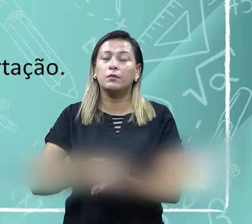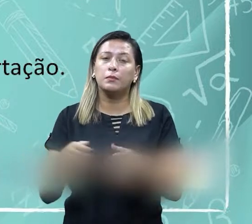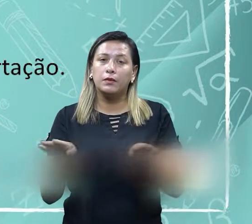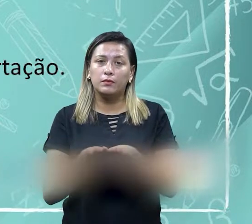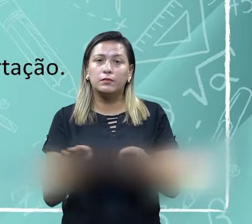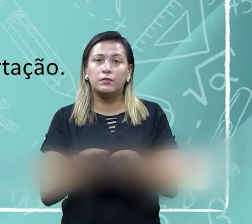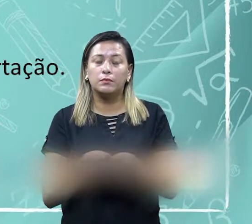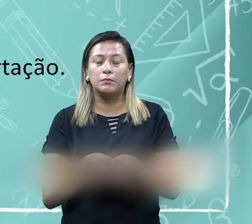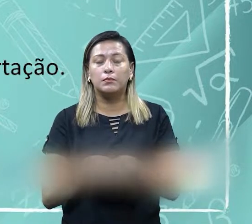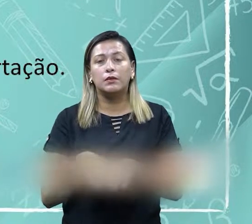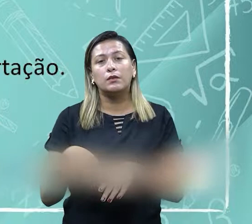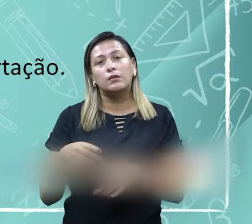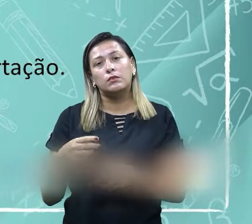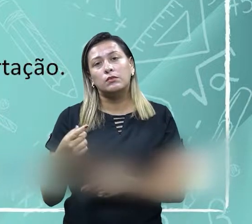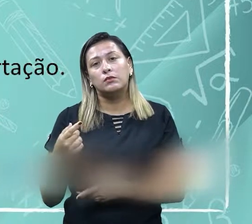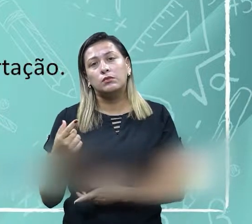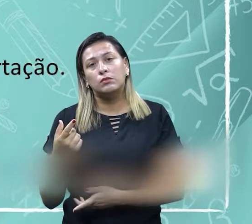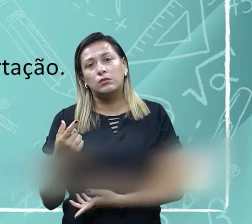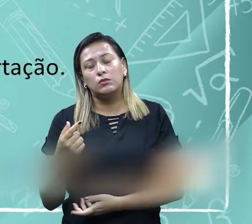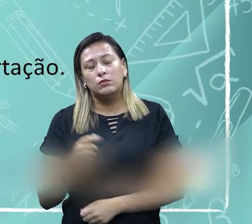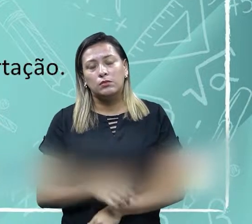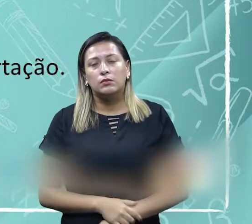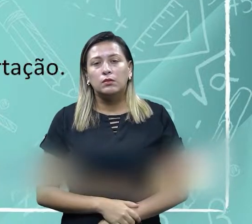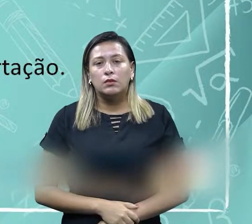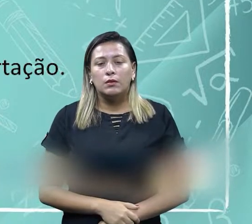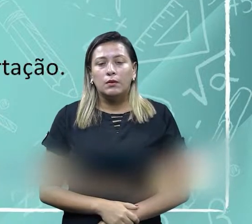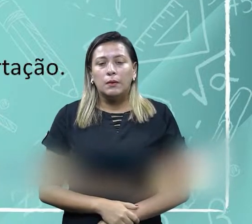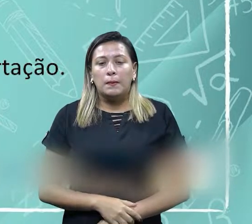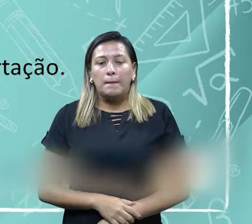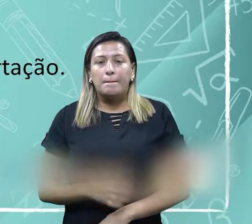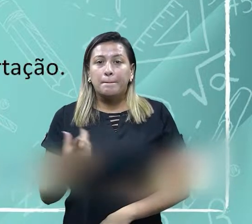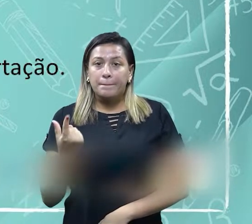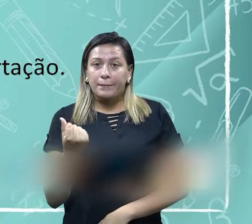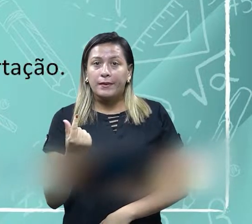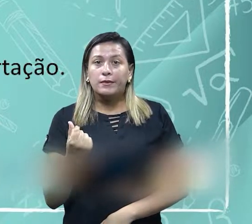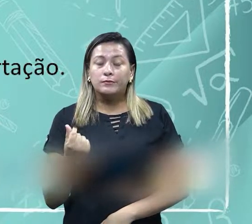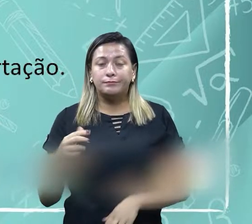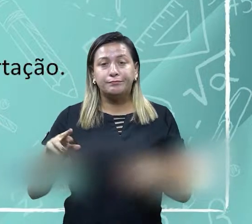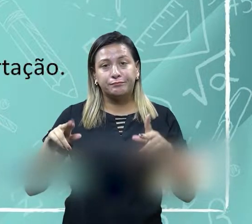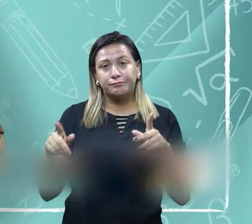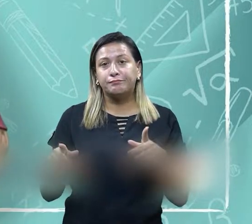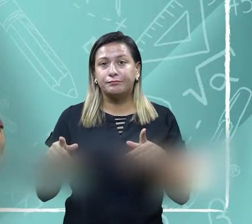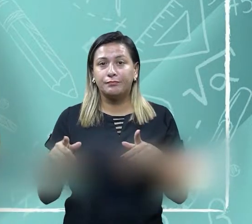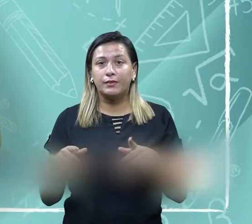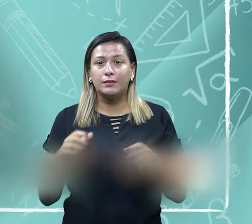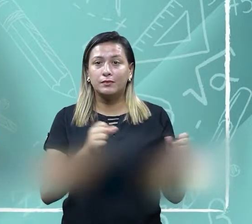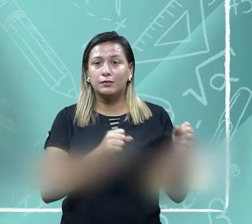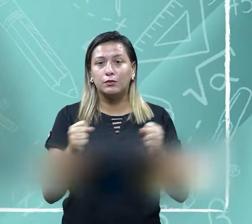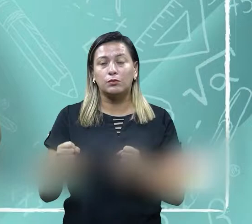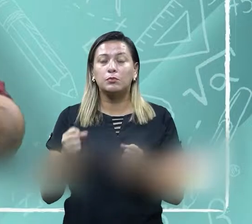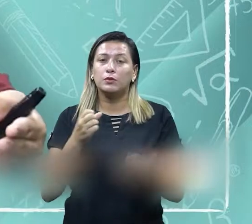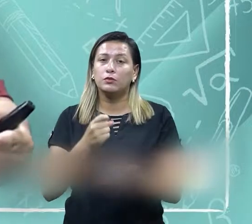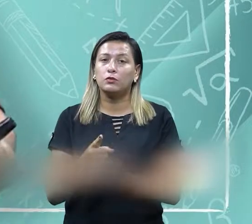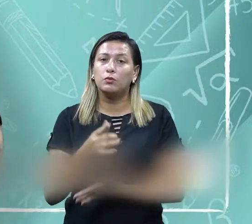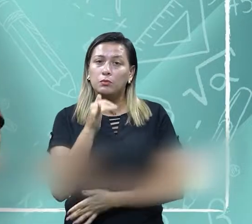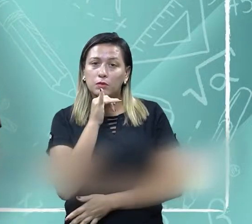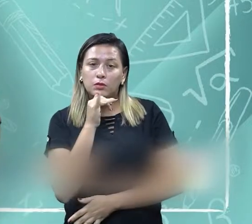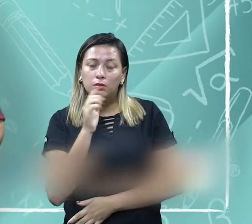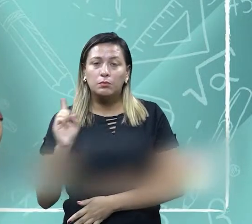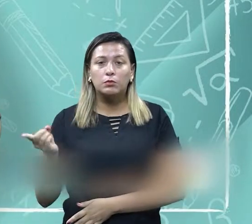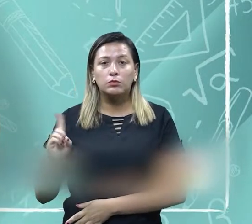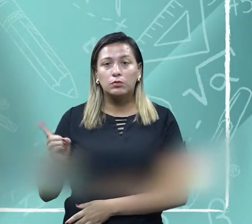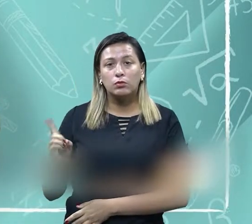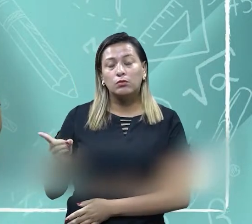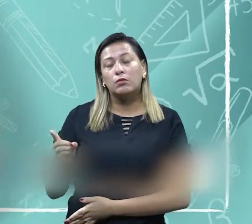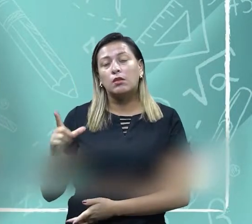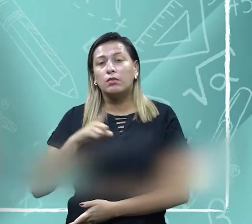outras moedas. E essas outras moedas podem ter mais poder de compra do que outras. Por exemplo, o dólar, né, inegavelmente, tem um poder